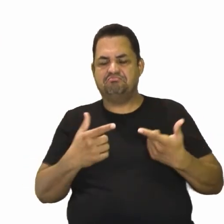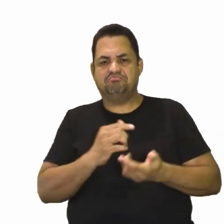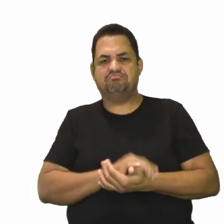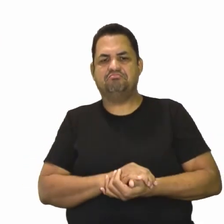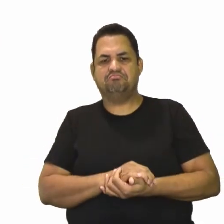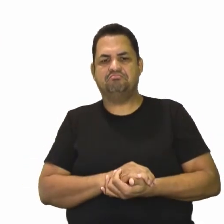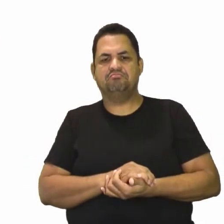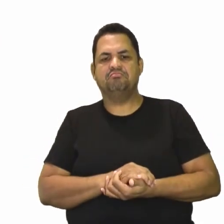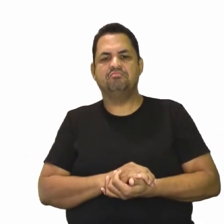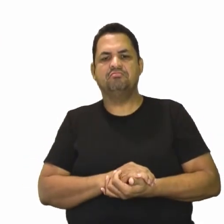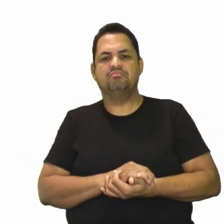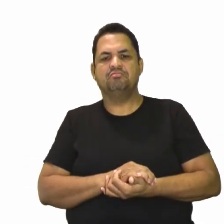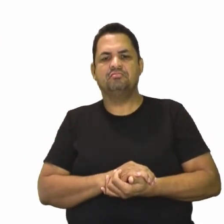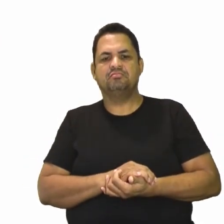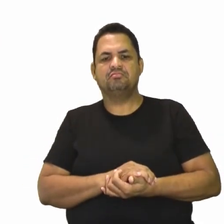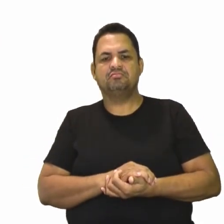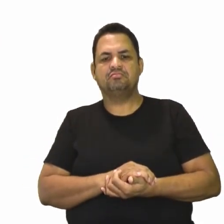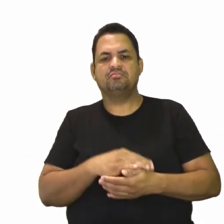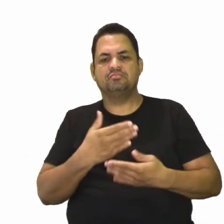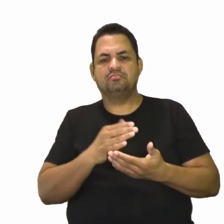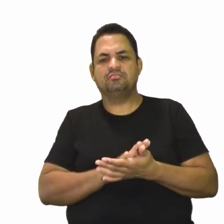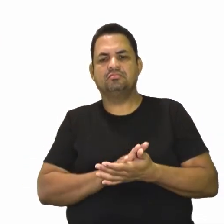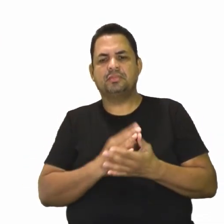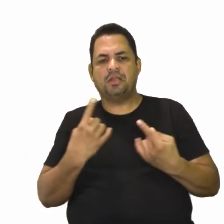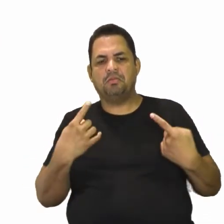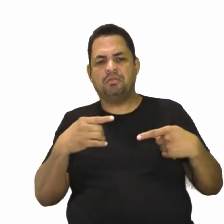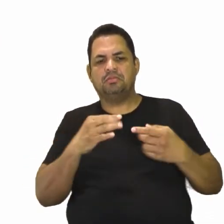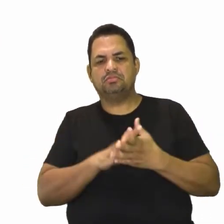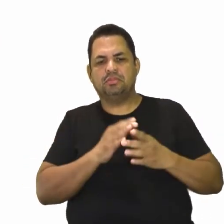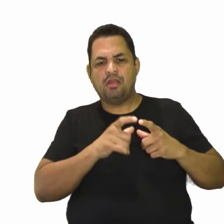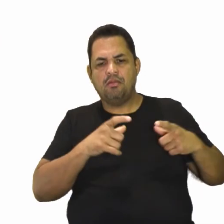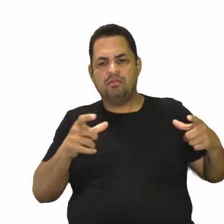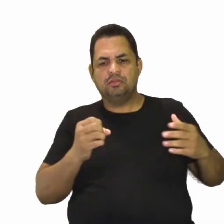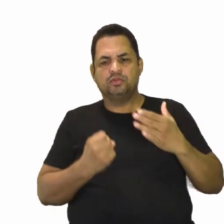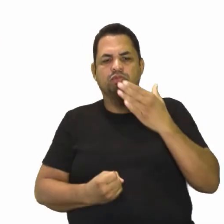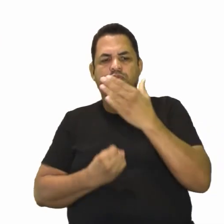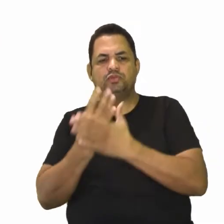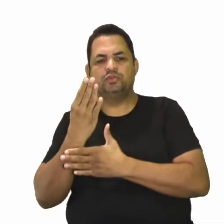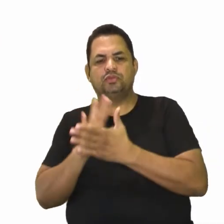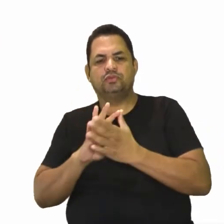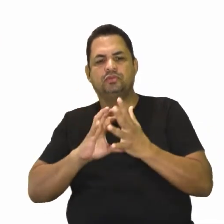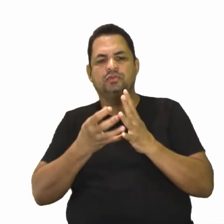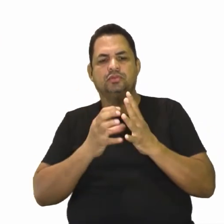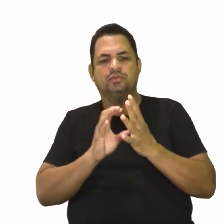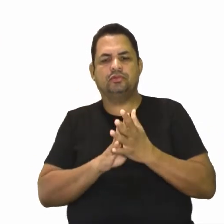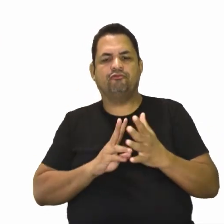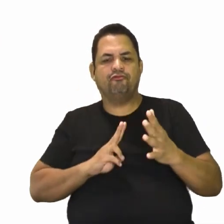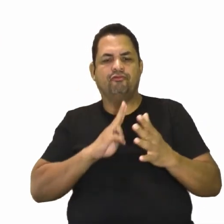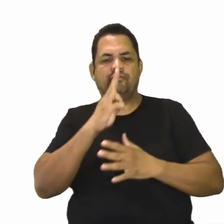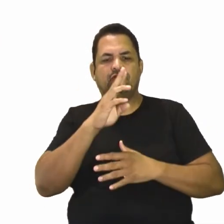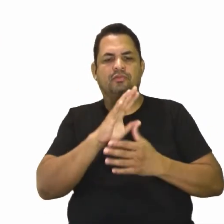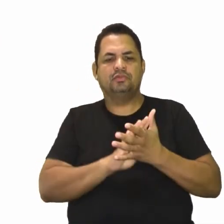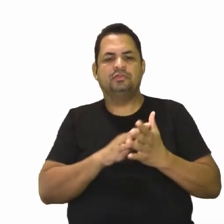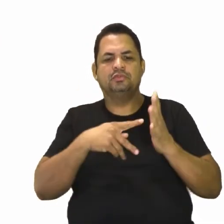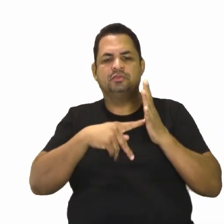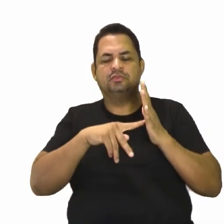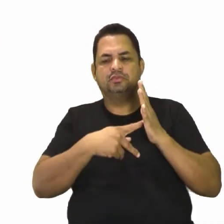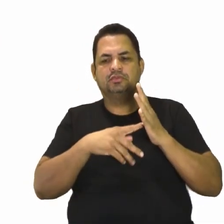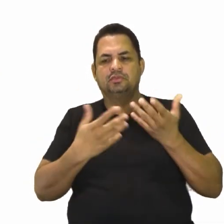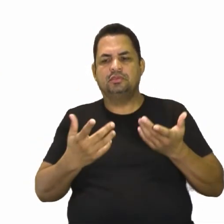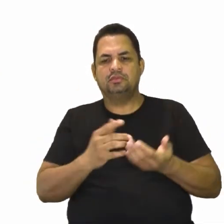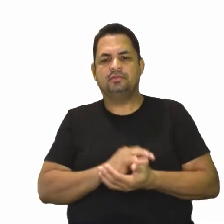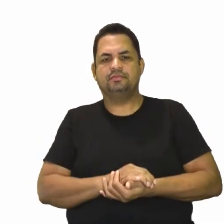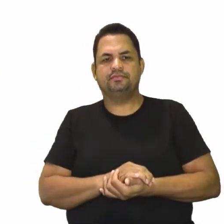inflação. Enquanto isso, a oposição ganhava terreno com o surgimento de novos partidos e com o fortalecimento dos